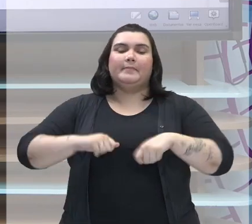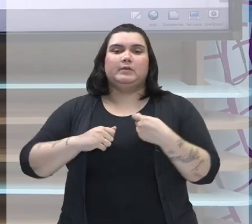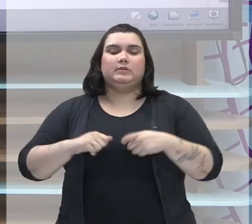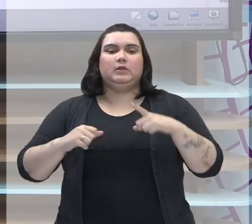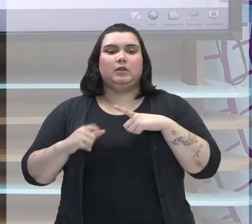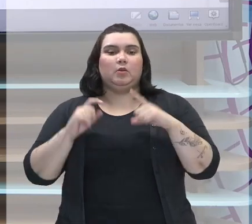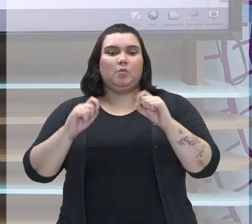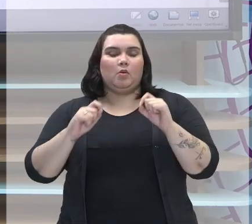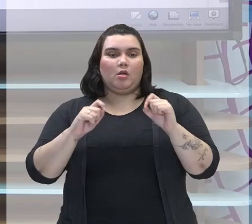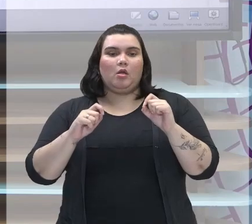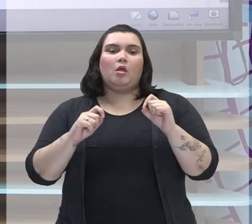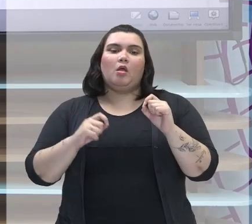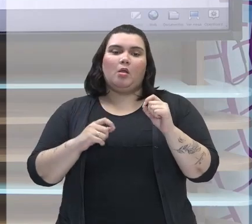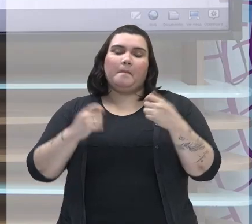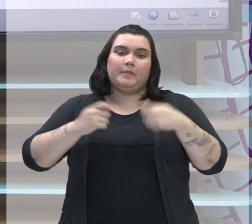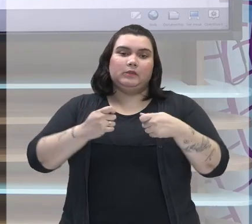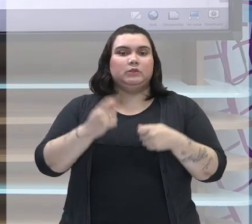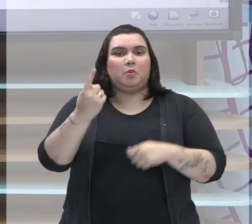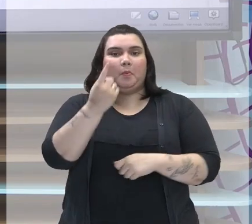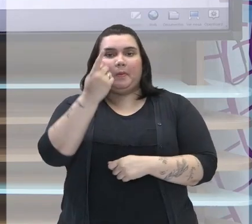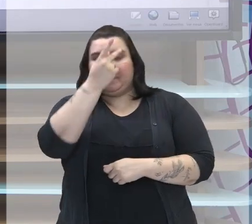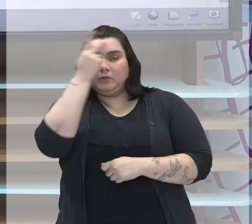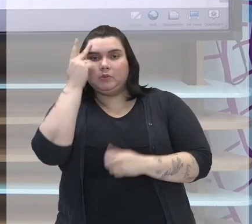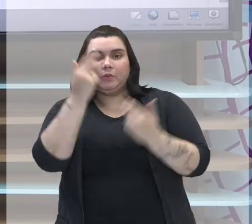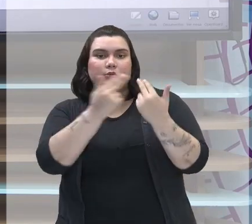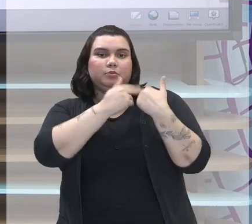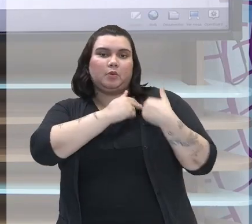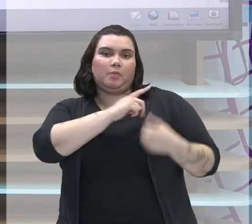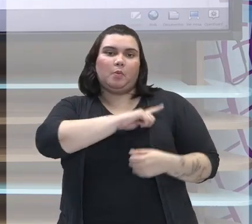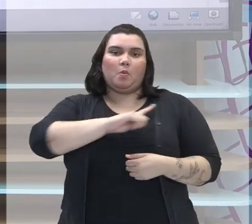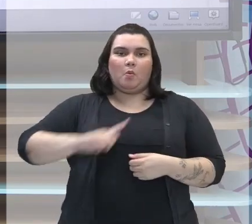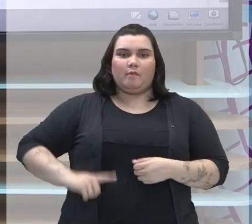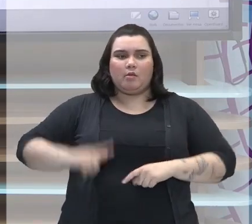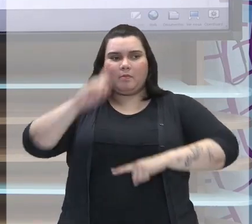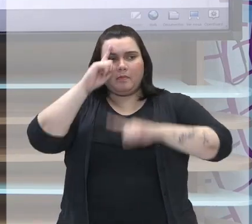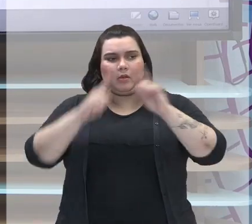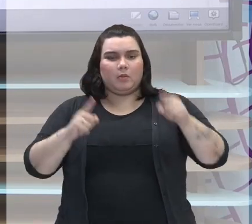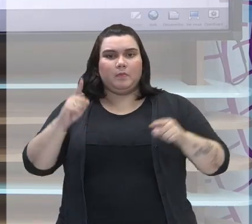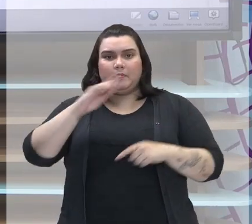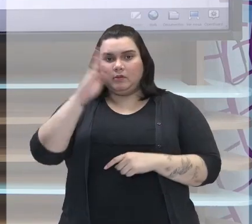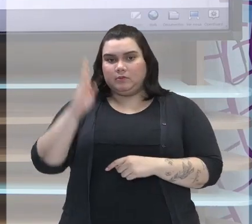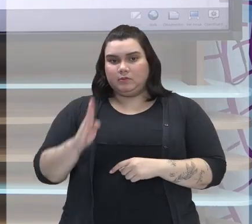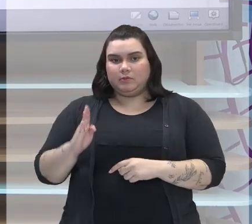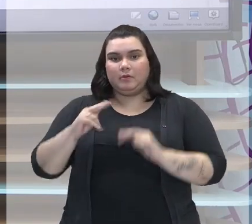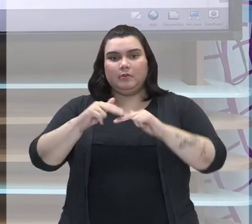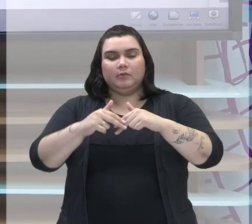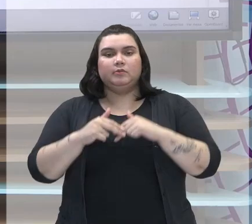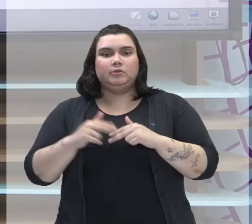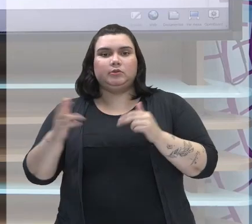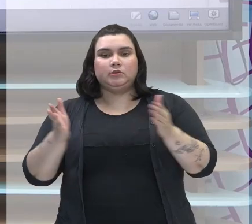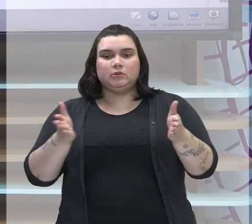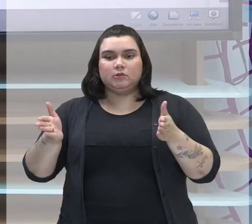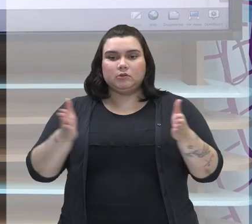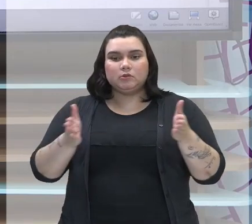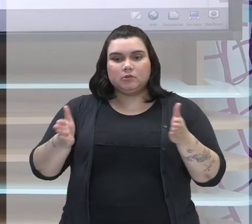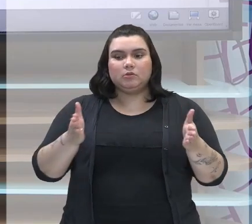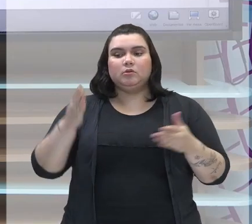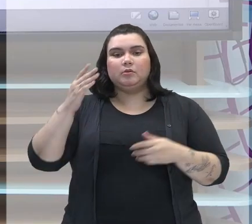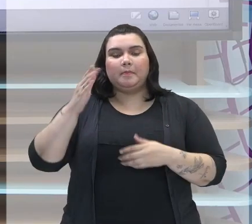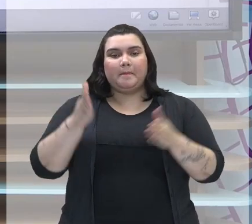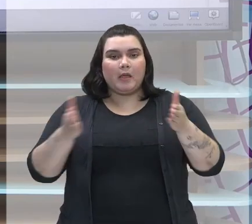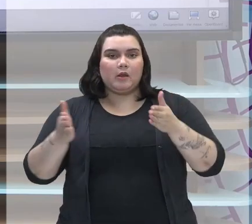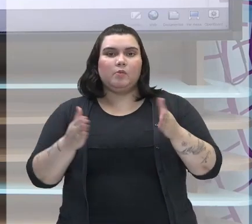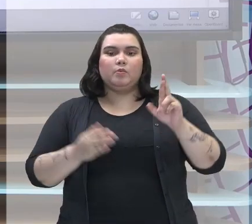Teremos que governar o Brasil. É por isso que o período é chamado de período regencial, porque